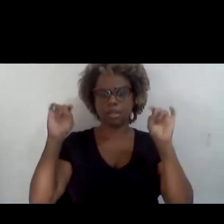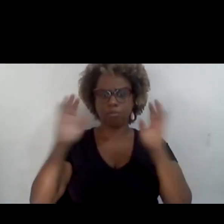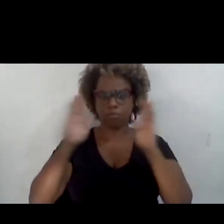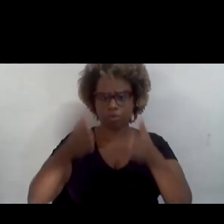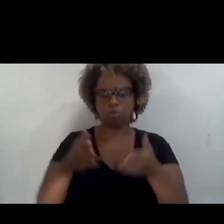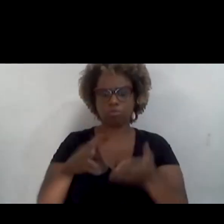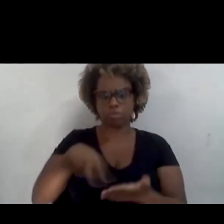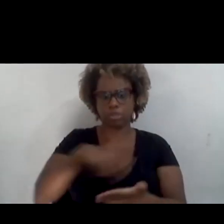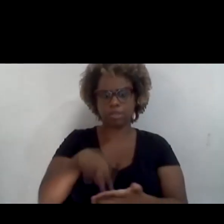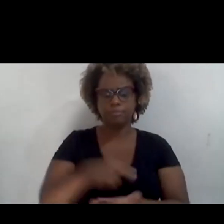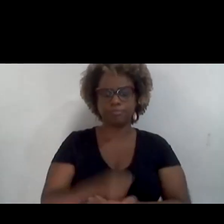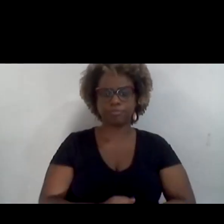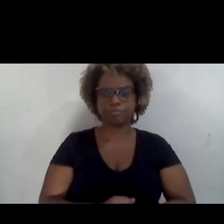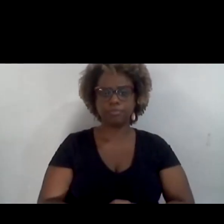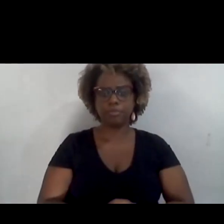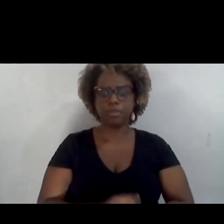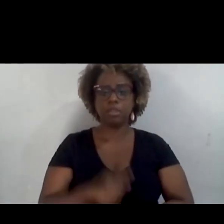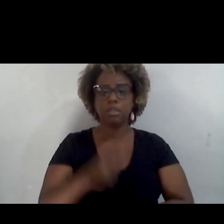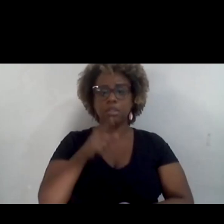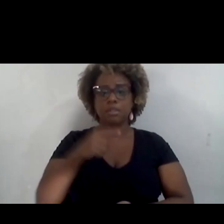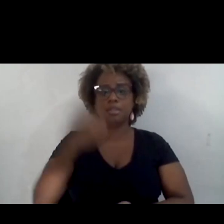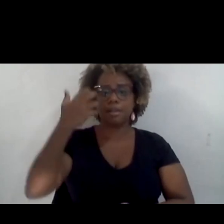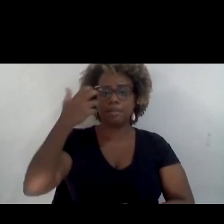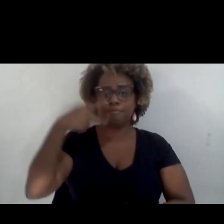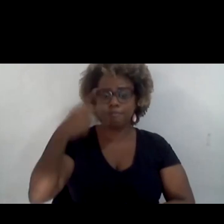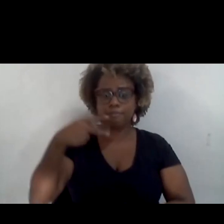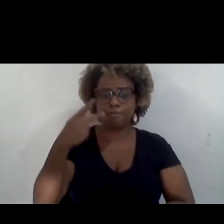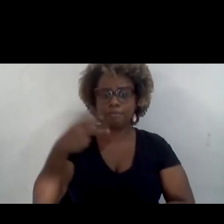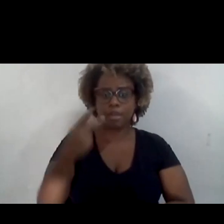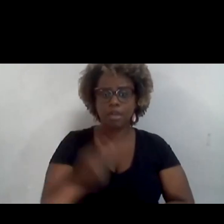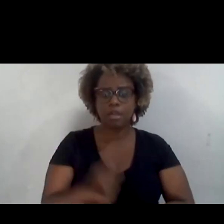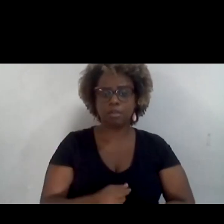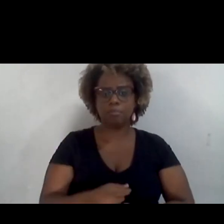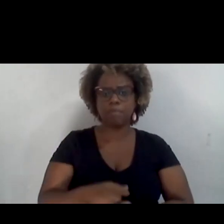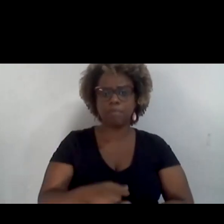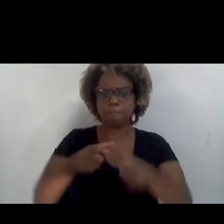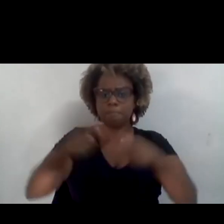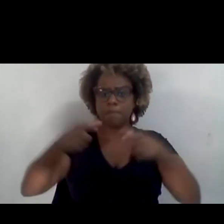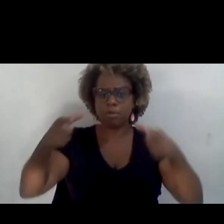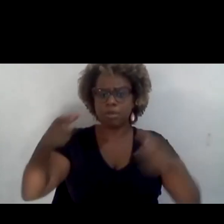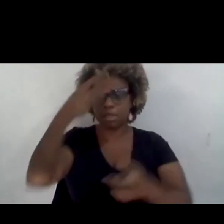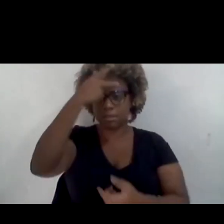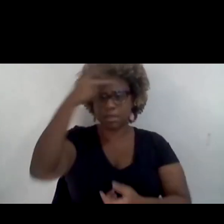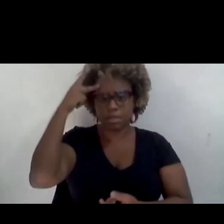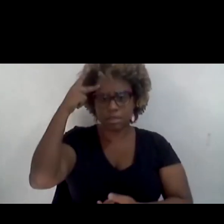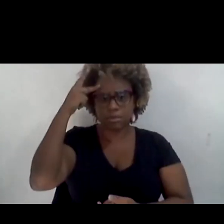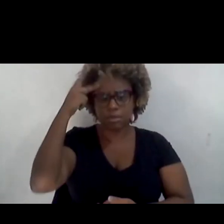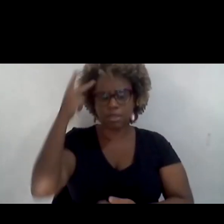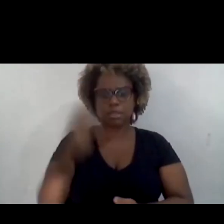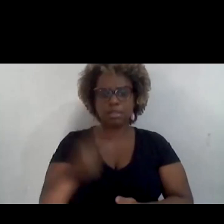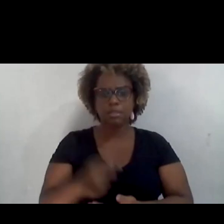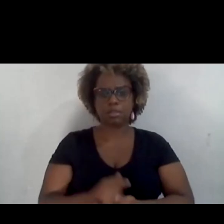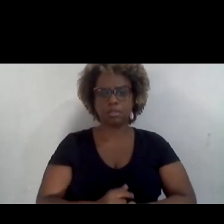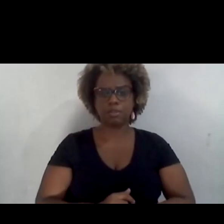continuidade, isso a mim, eu acho que a maioria das pessoas aqui, causa um certo desconforto, porque o que